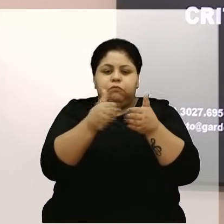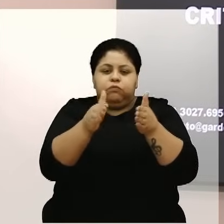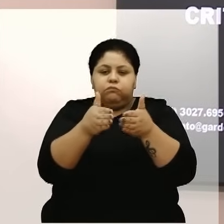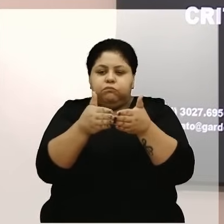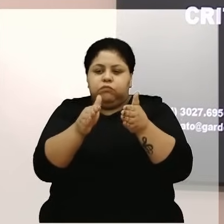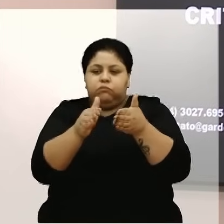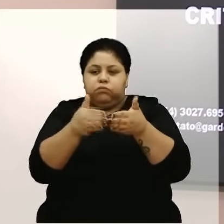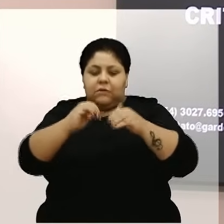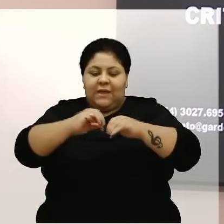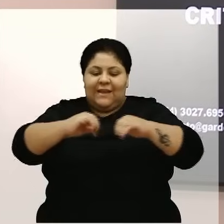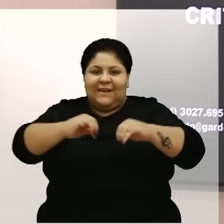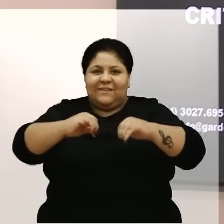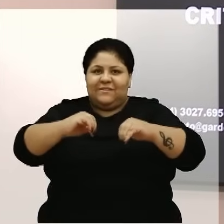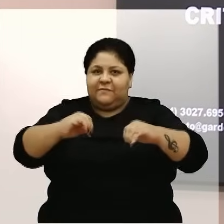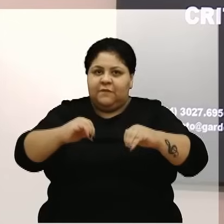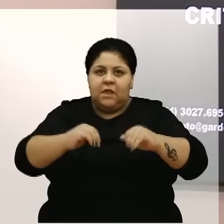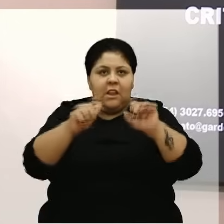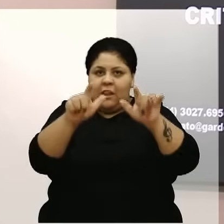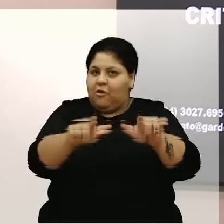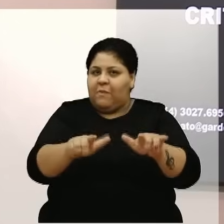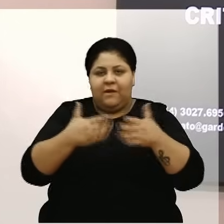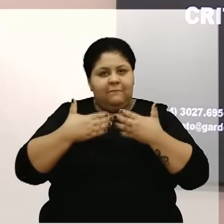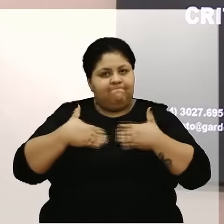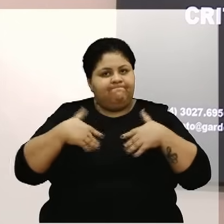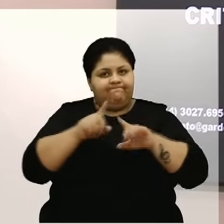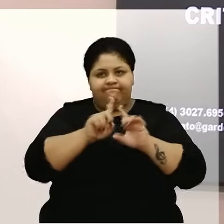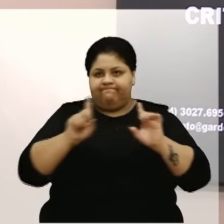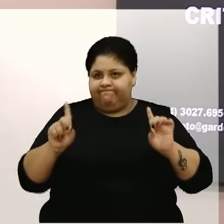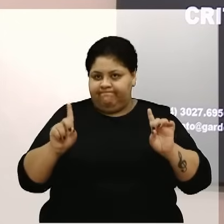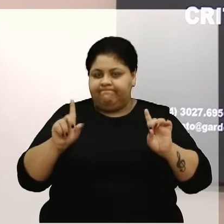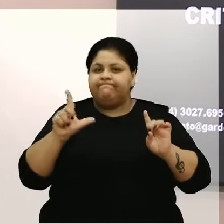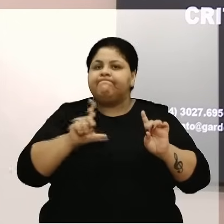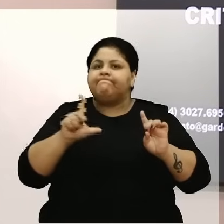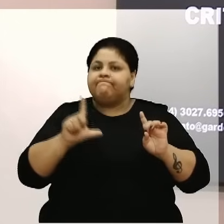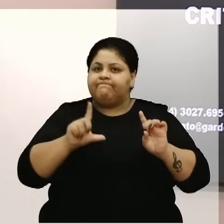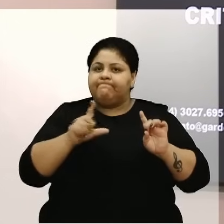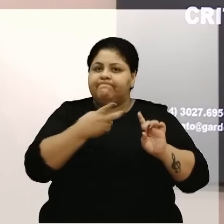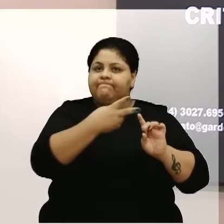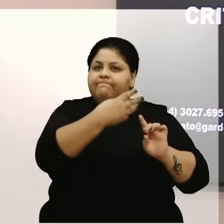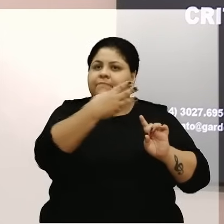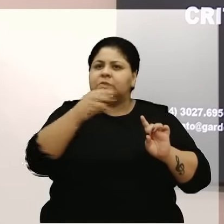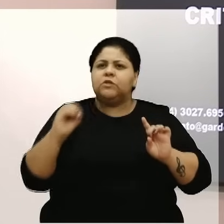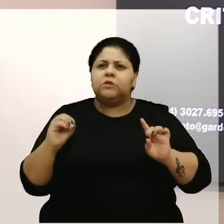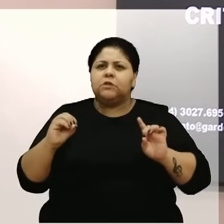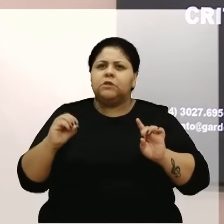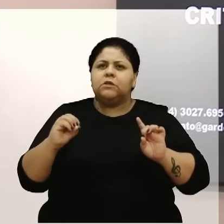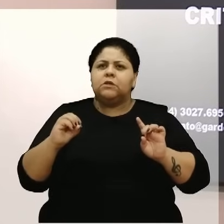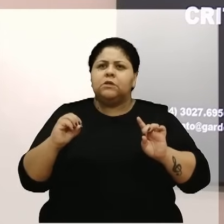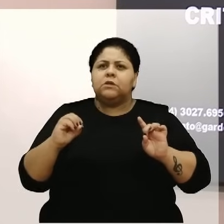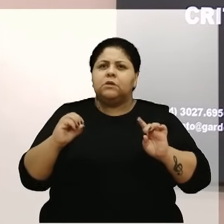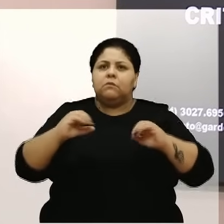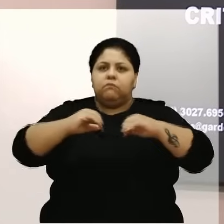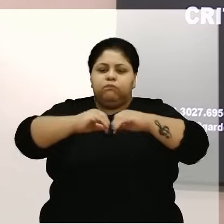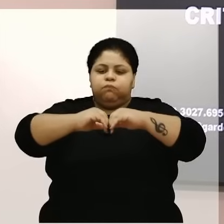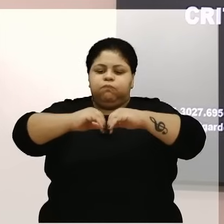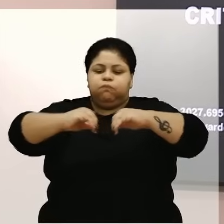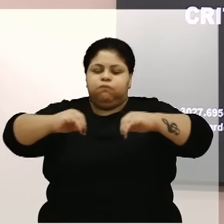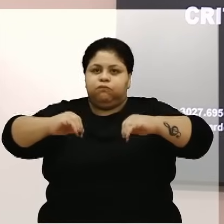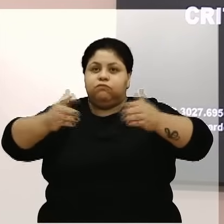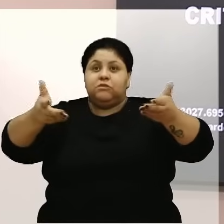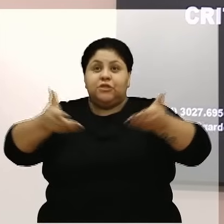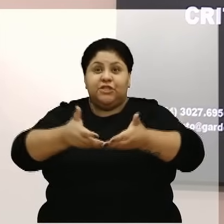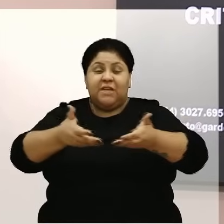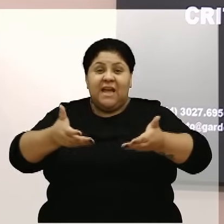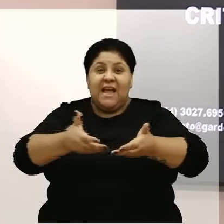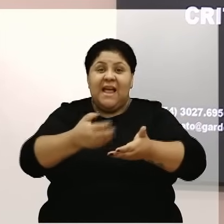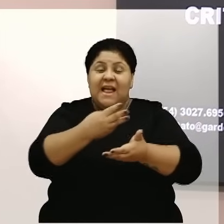rachaduras. Tá? Não é uma área tão tranquila. Ela tem uma extensão de 230, ela está abrindo, essa extensão já chegou a 300 metros.